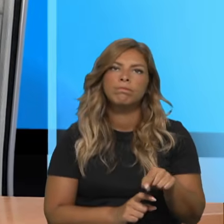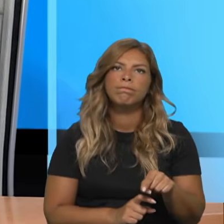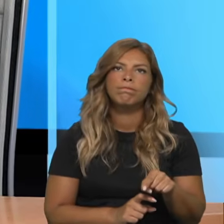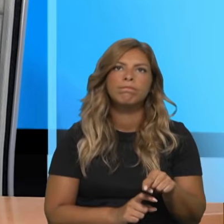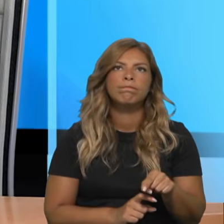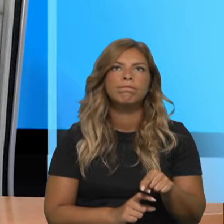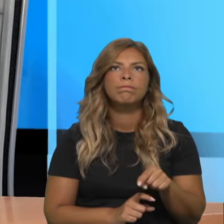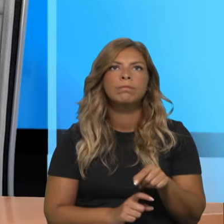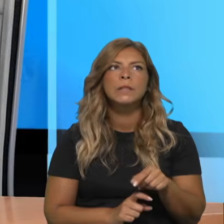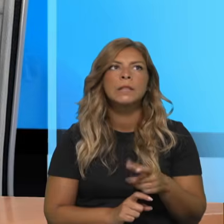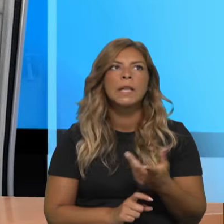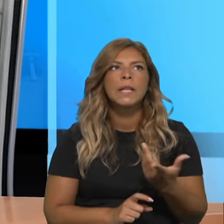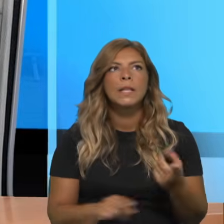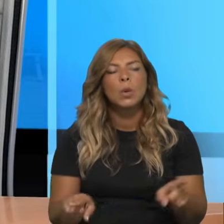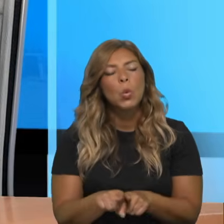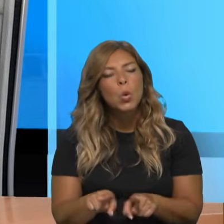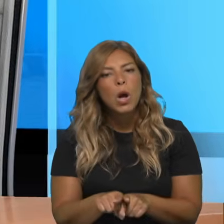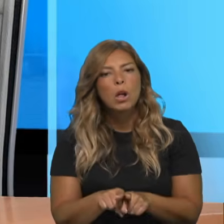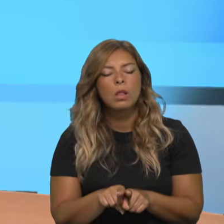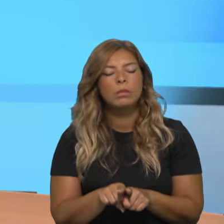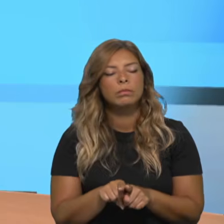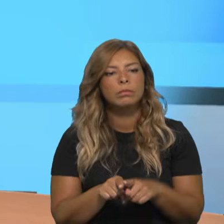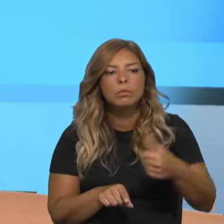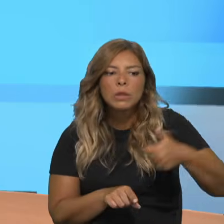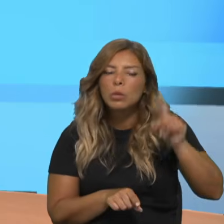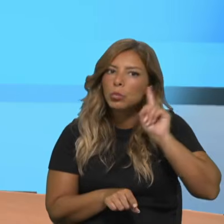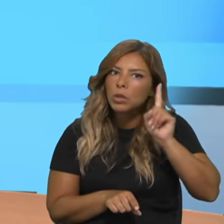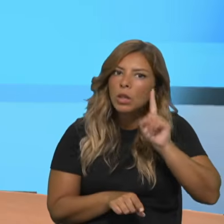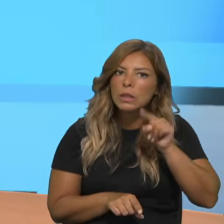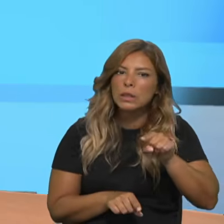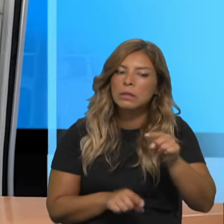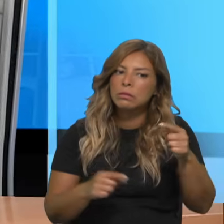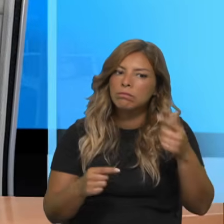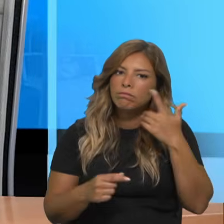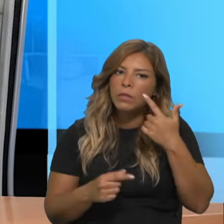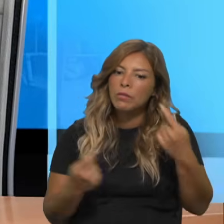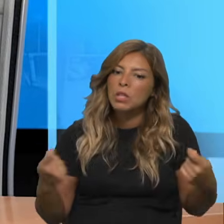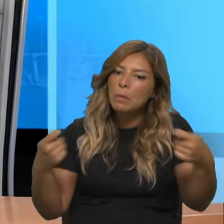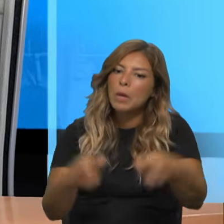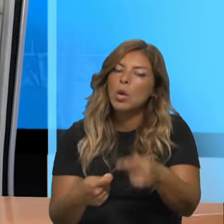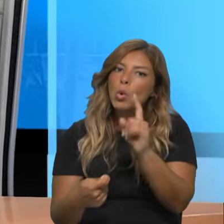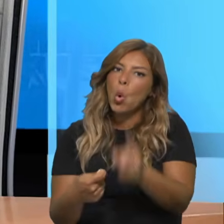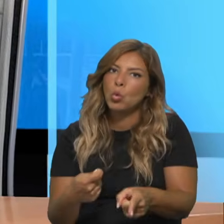às vezes, parece mais importante garantir a segurança dos investimentos que estão a ser feitos e que